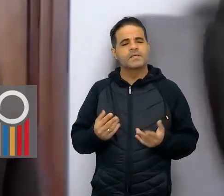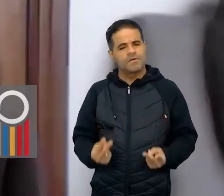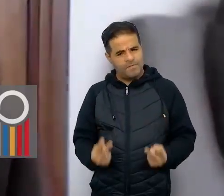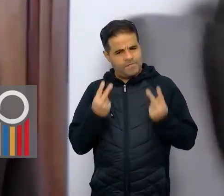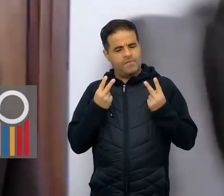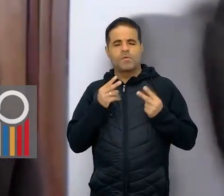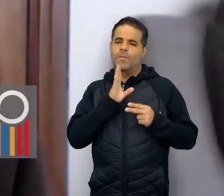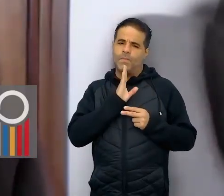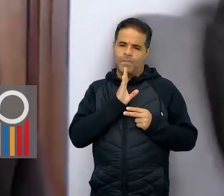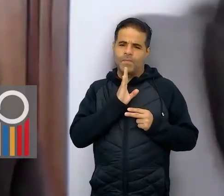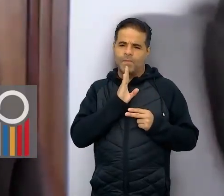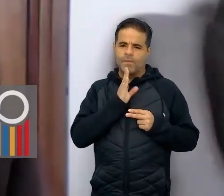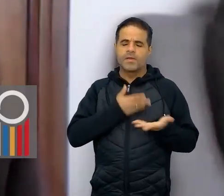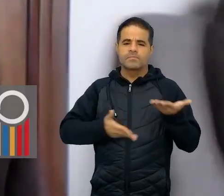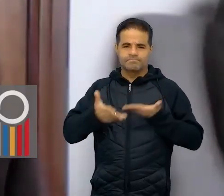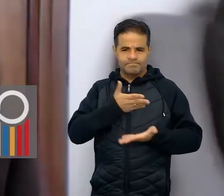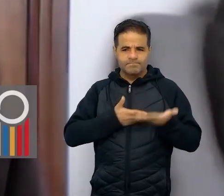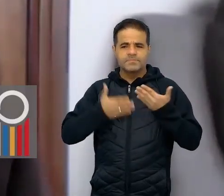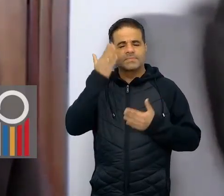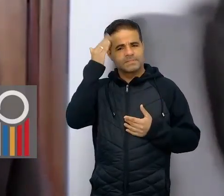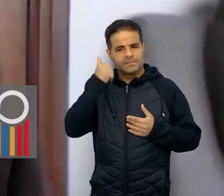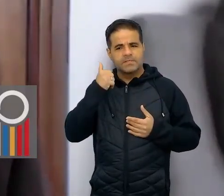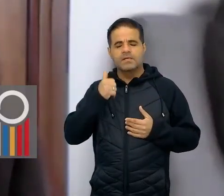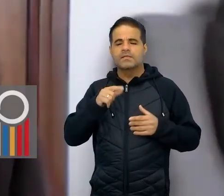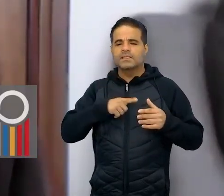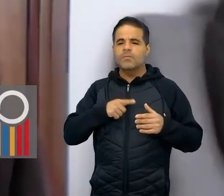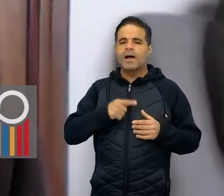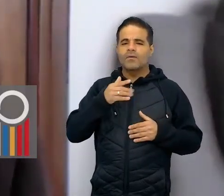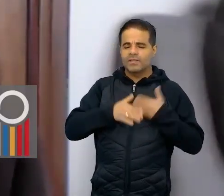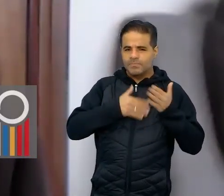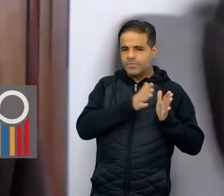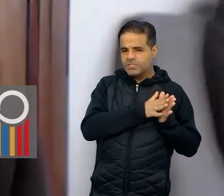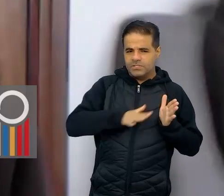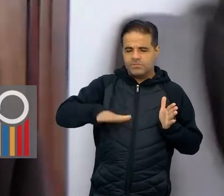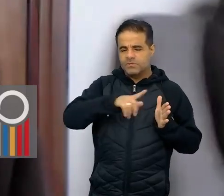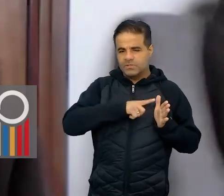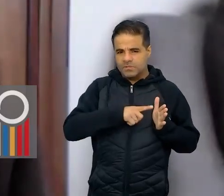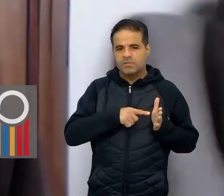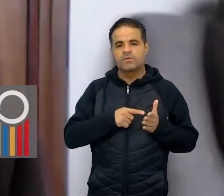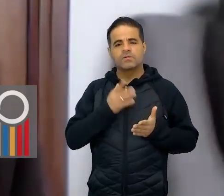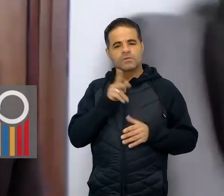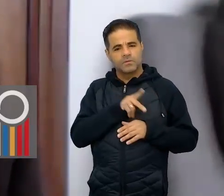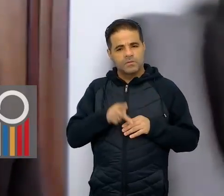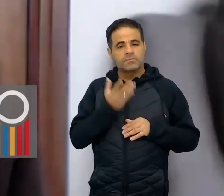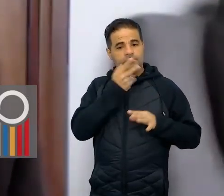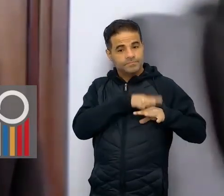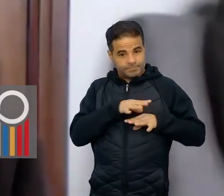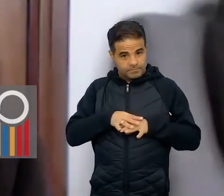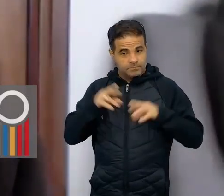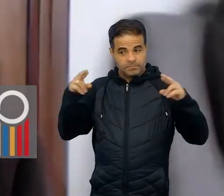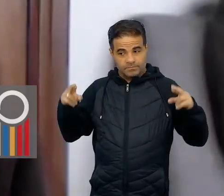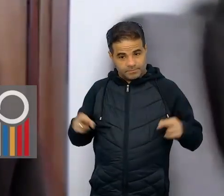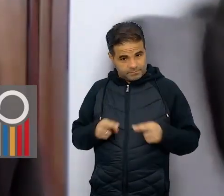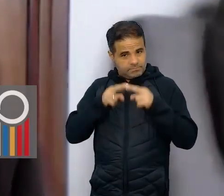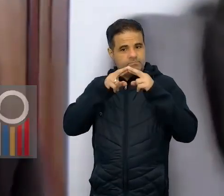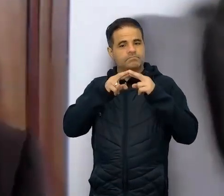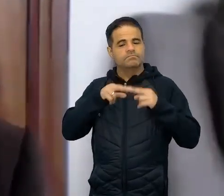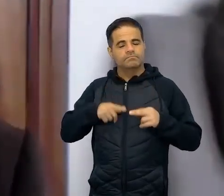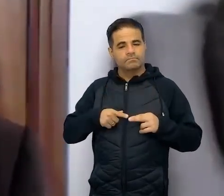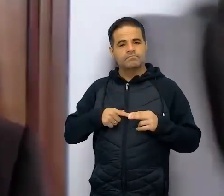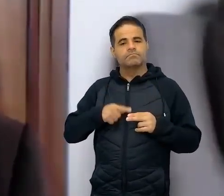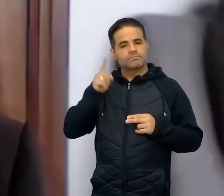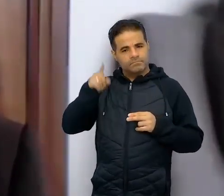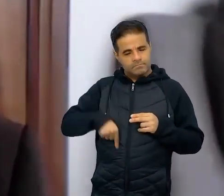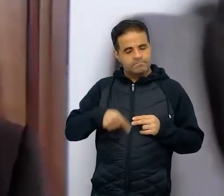já me conhecem pelas gravações, né? Eu sou professora de matemática, aposentada da rede, atuei bastante tempo na